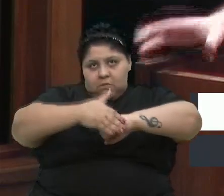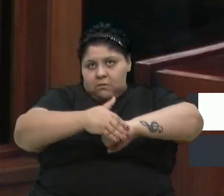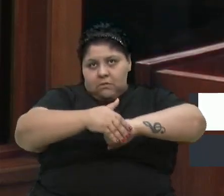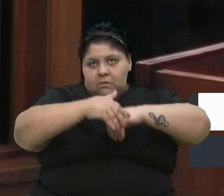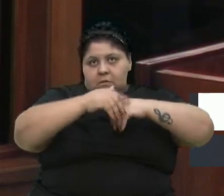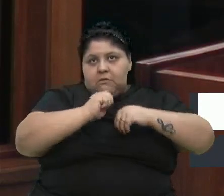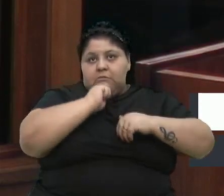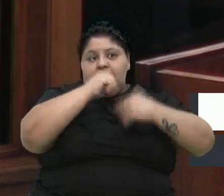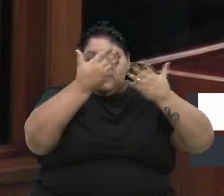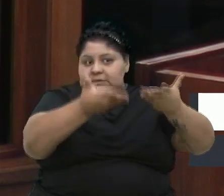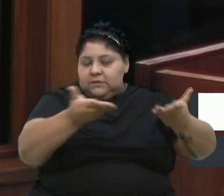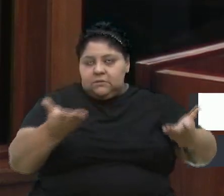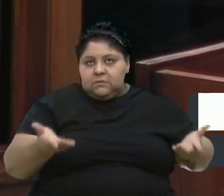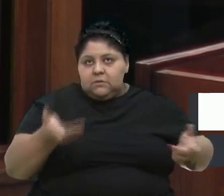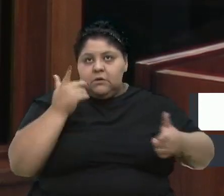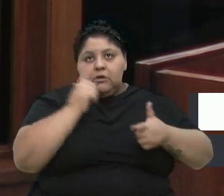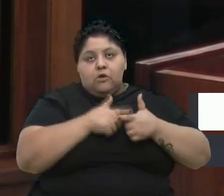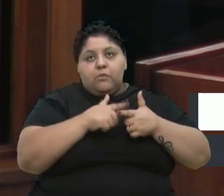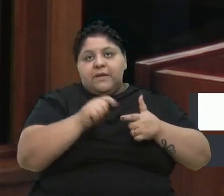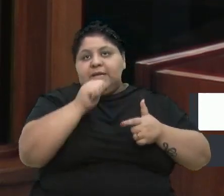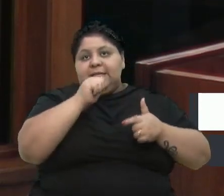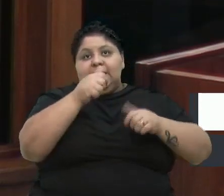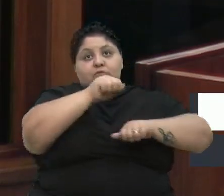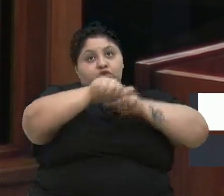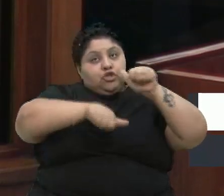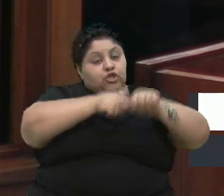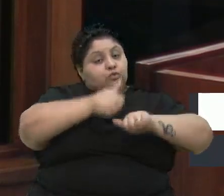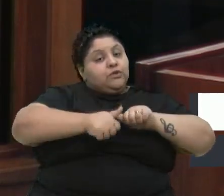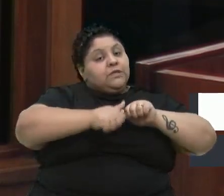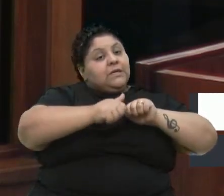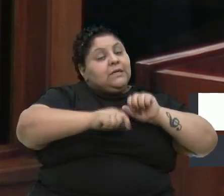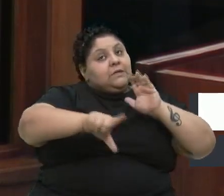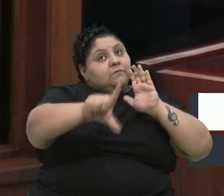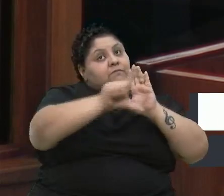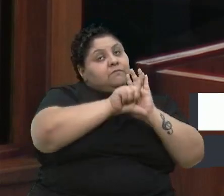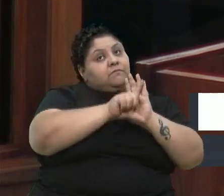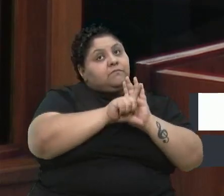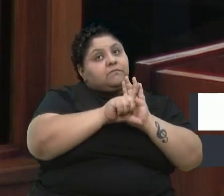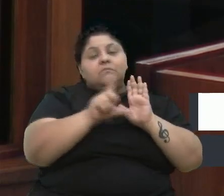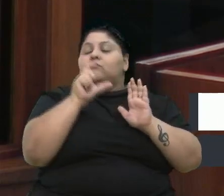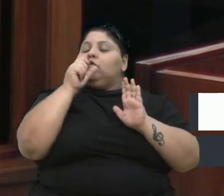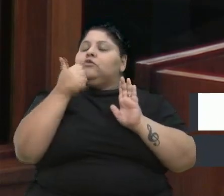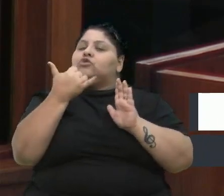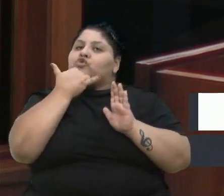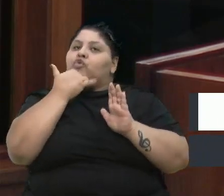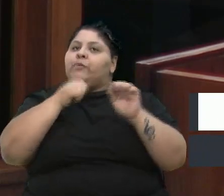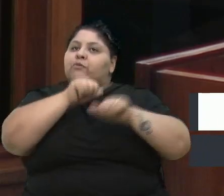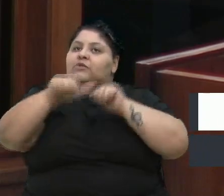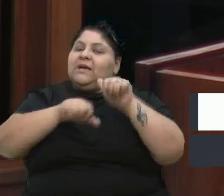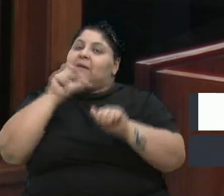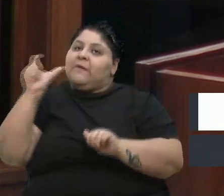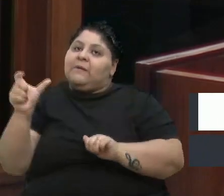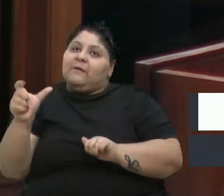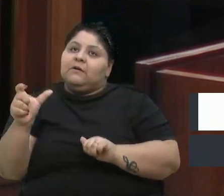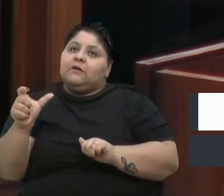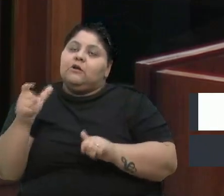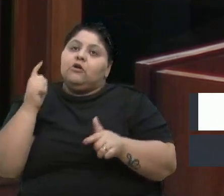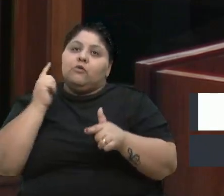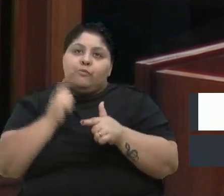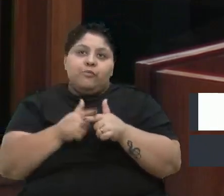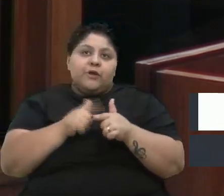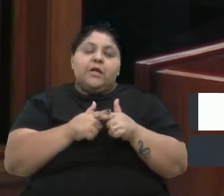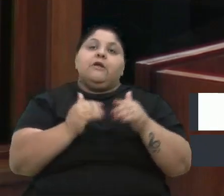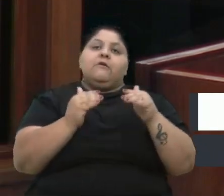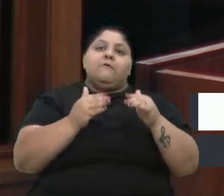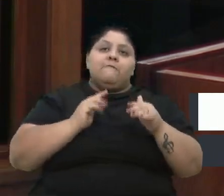porque daí nós já temos que mudar o termo. Daí tem que dizer que são moradores de rua, porque porque daí literalmente vão morar permanentemente